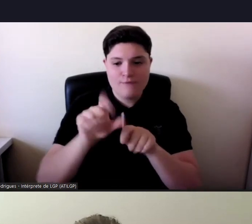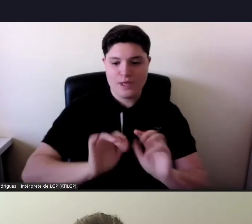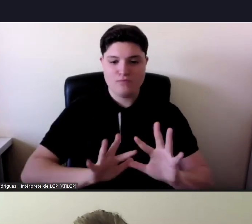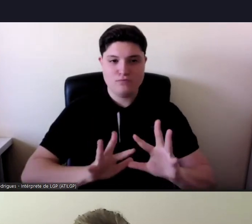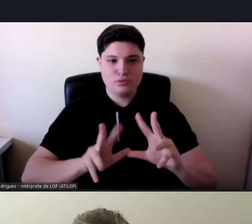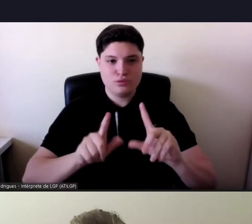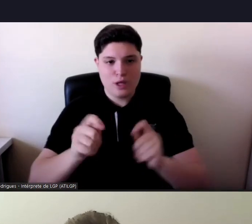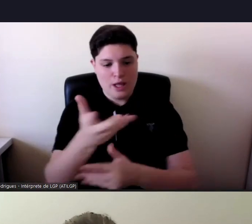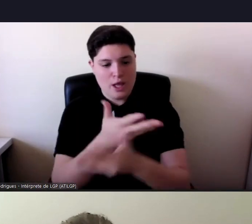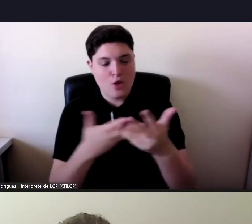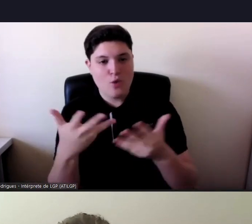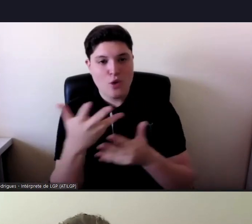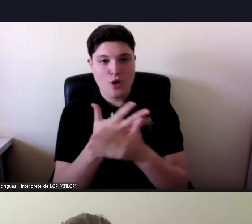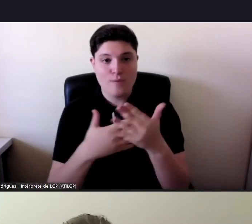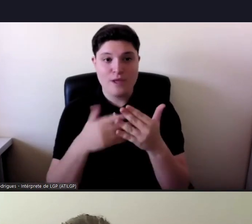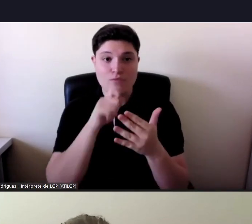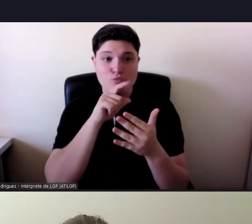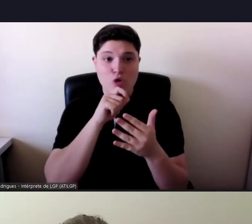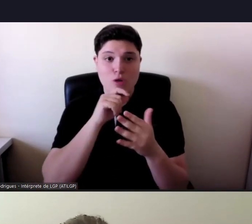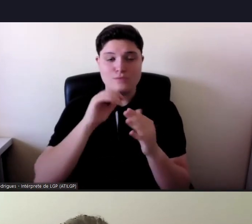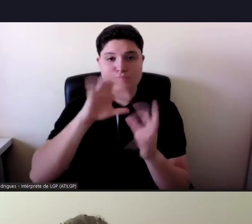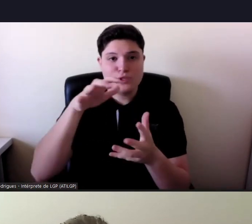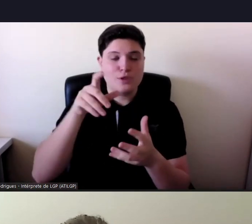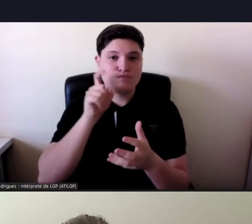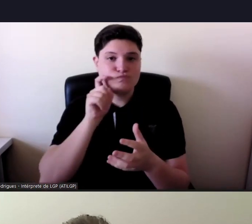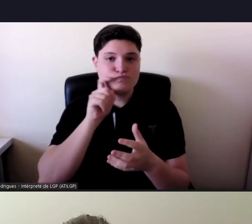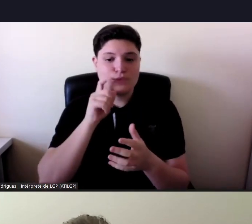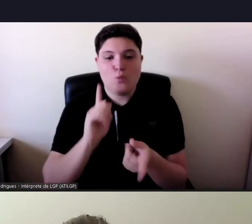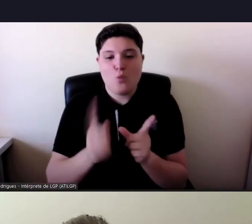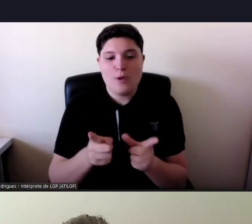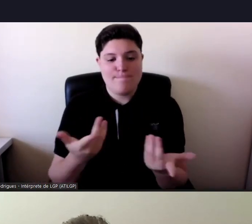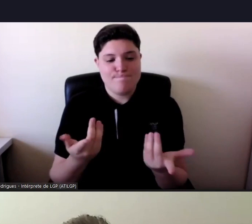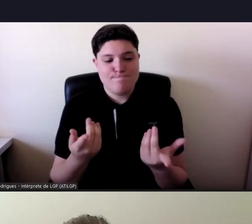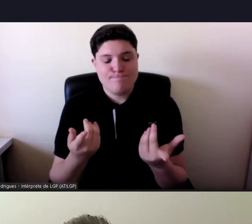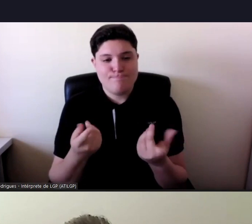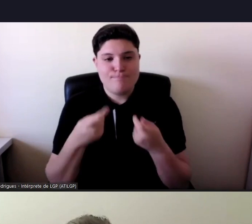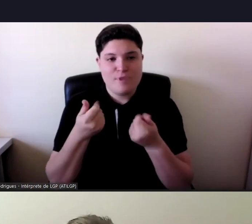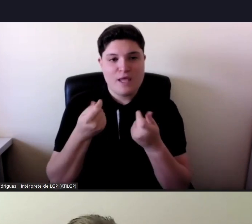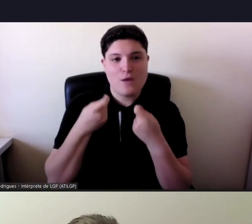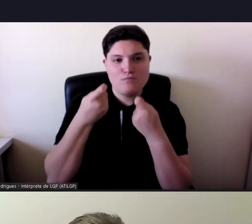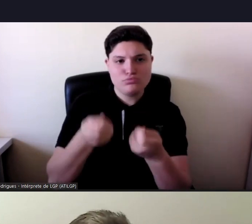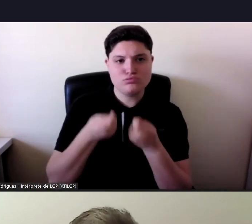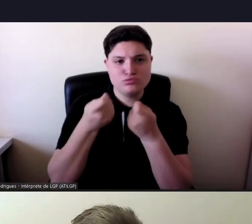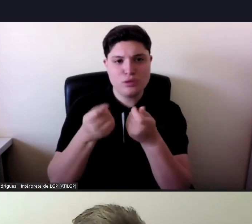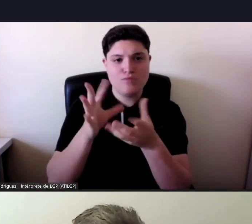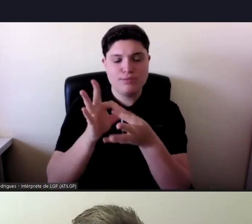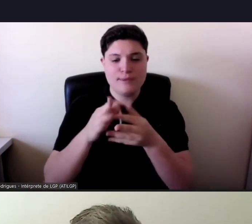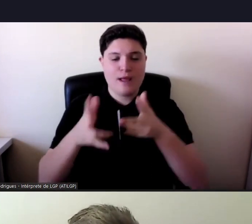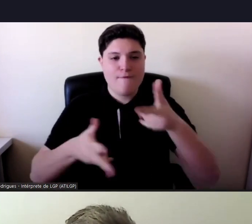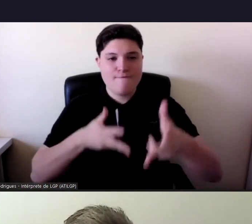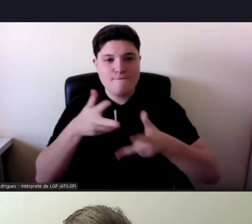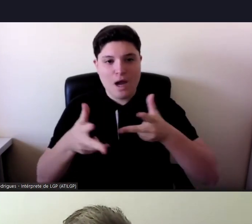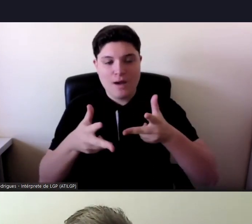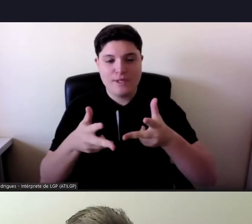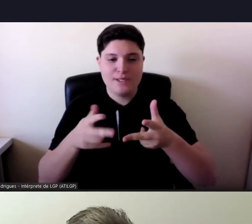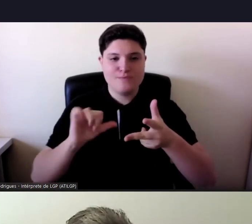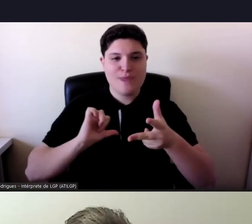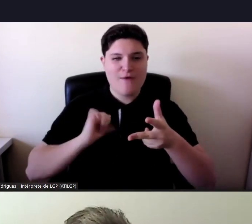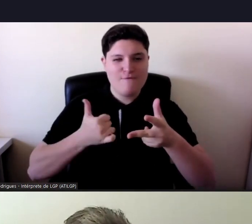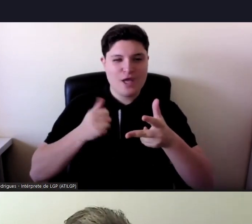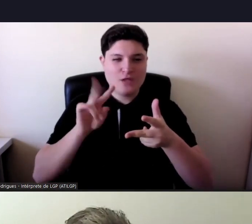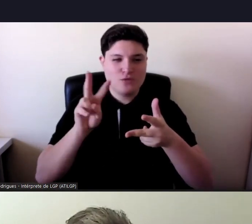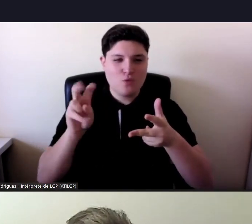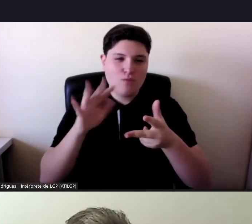economia, nomeadamente investimentos estratégicos e estruturantes de indústria verde e da economia de